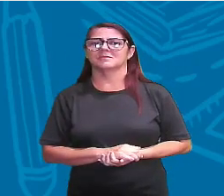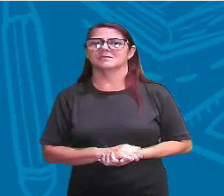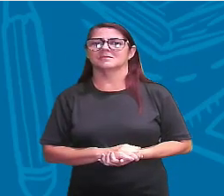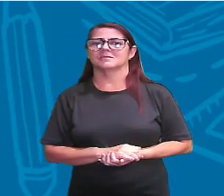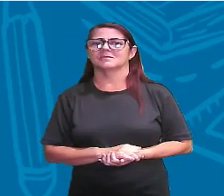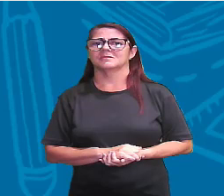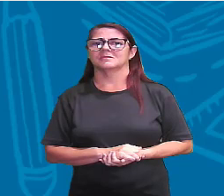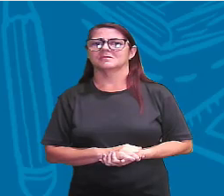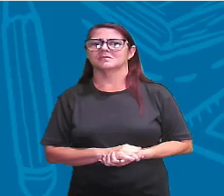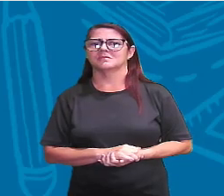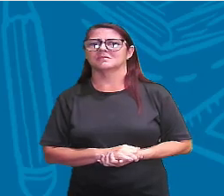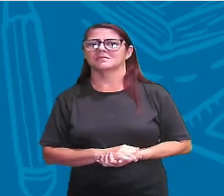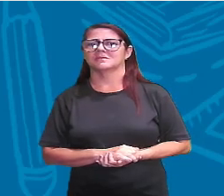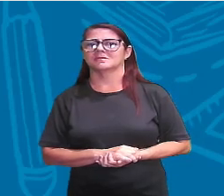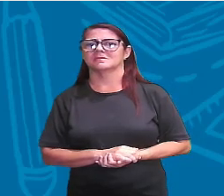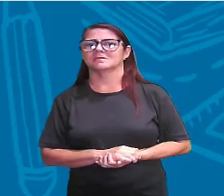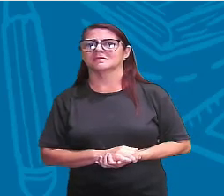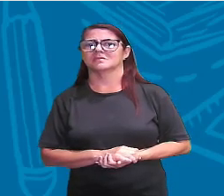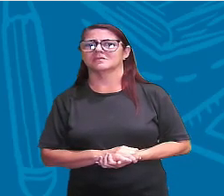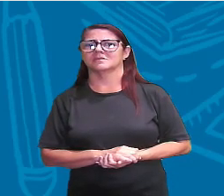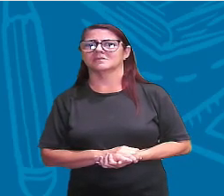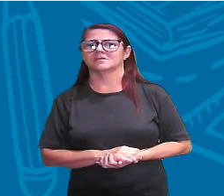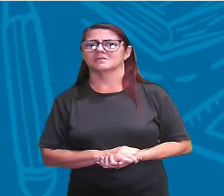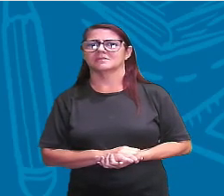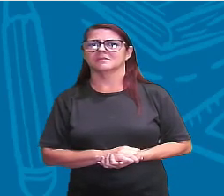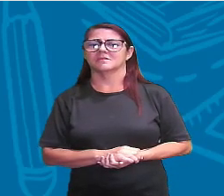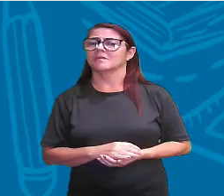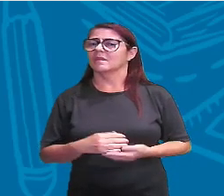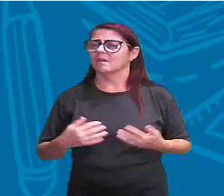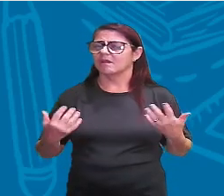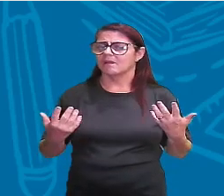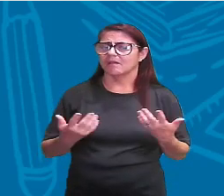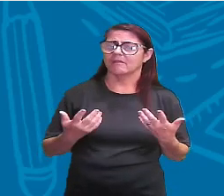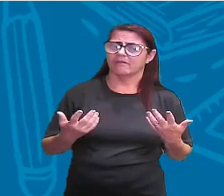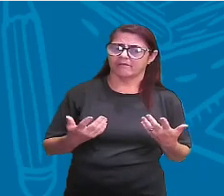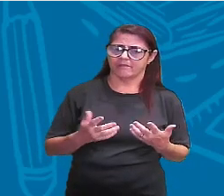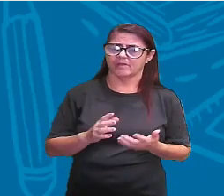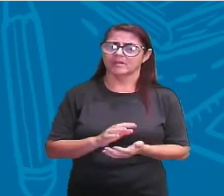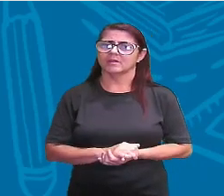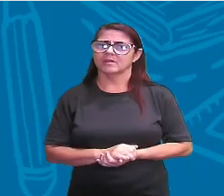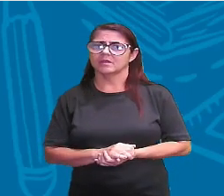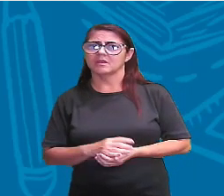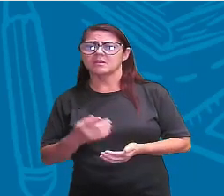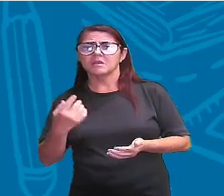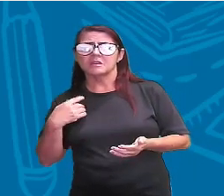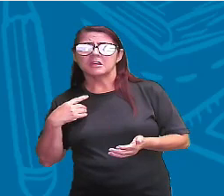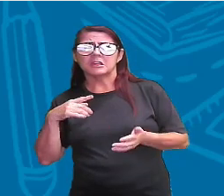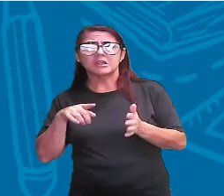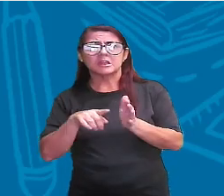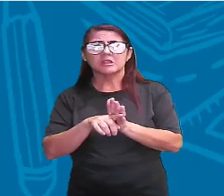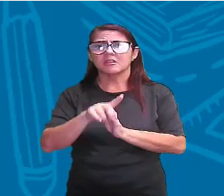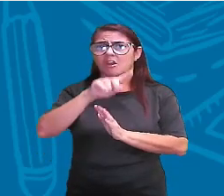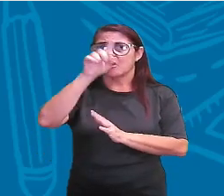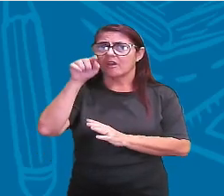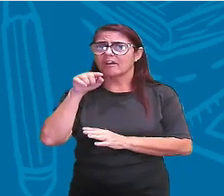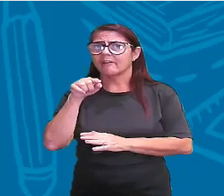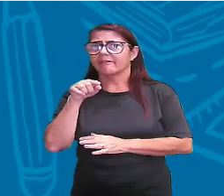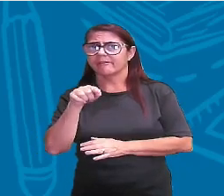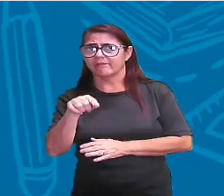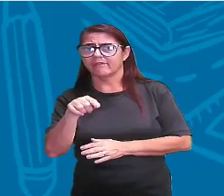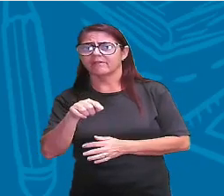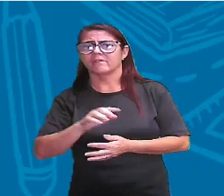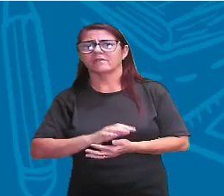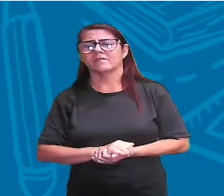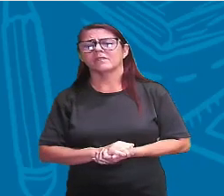Certo? Bom, agora vamos para os interrogative pronouns, os pronomes